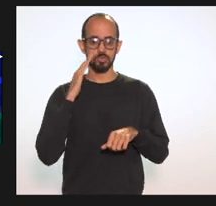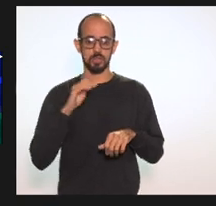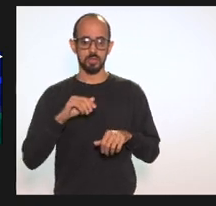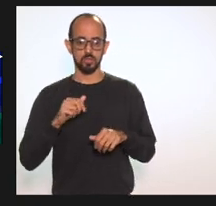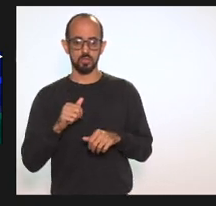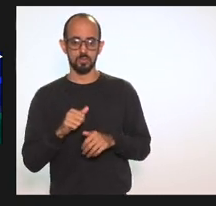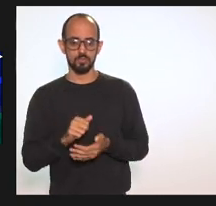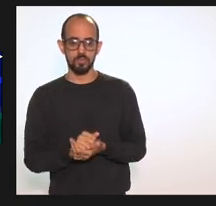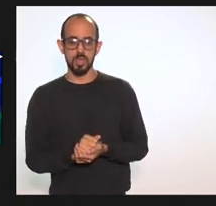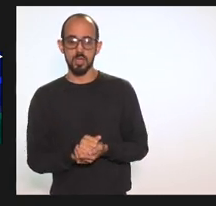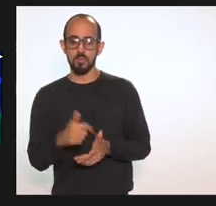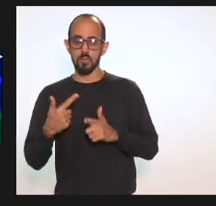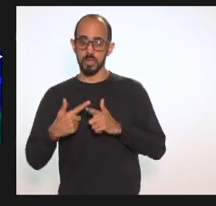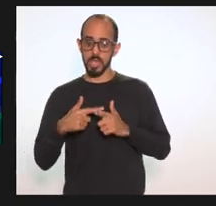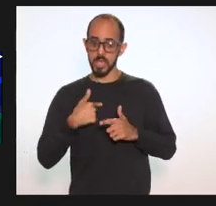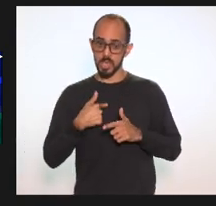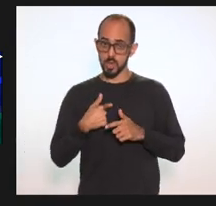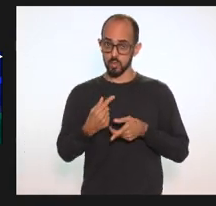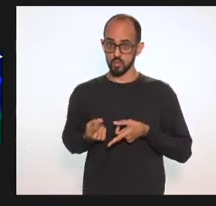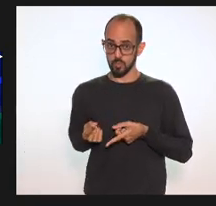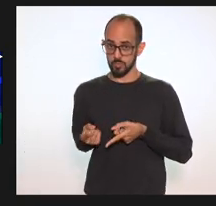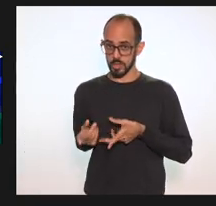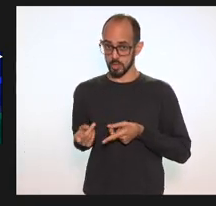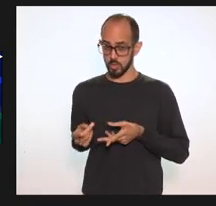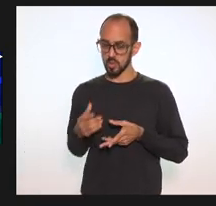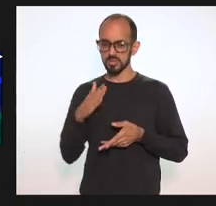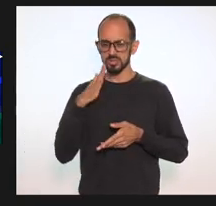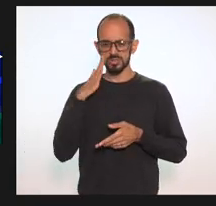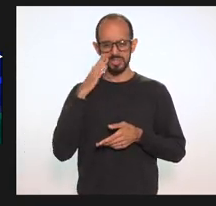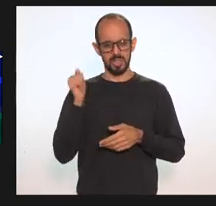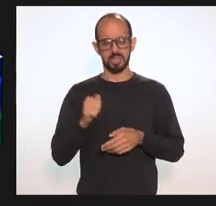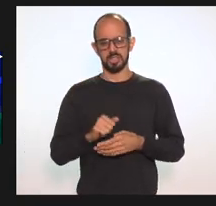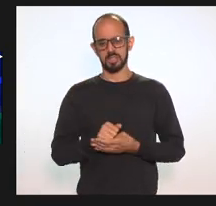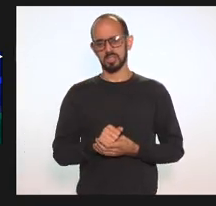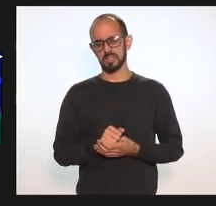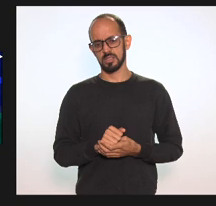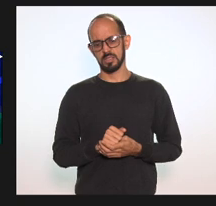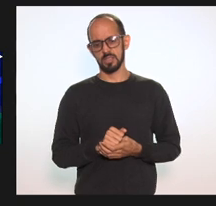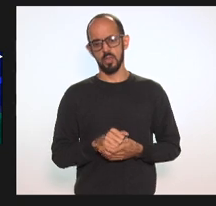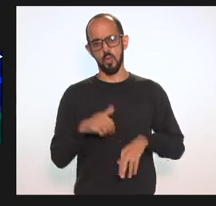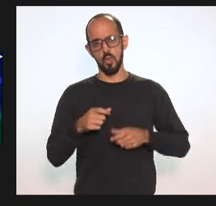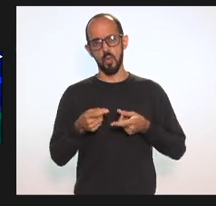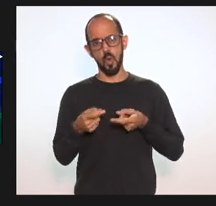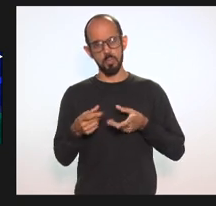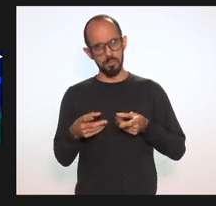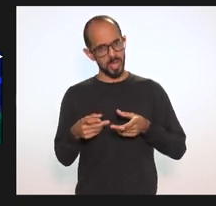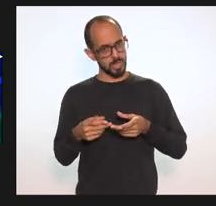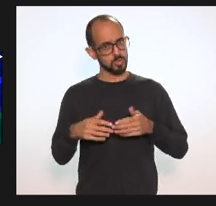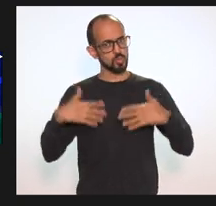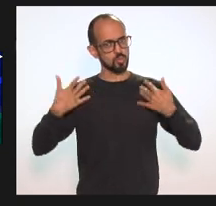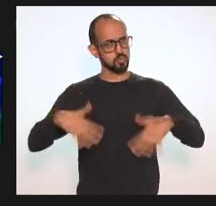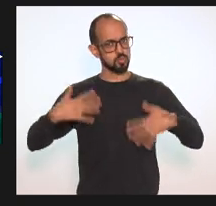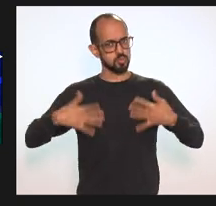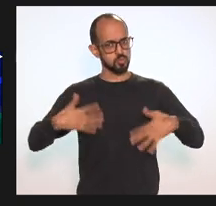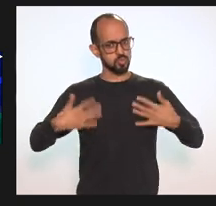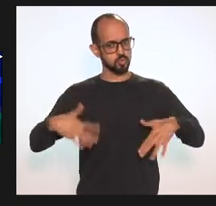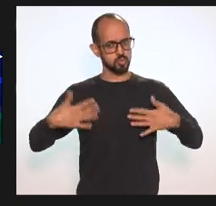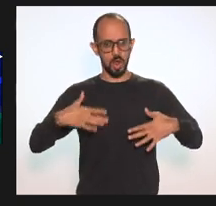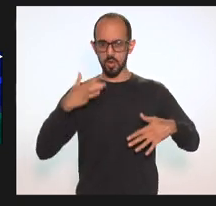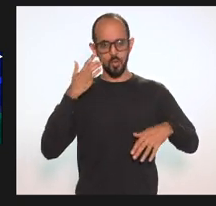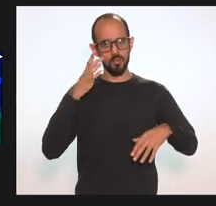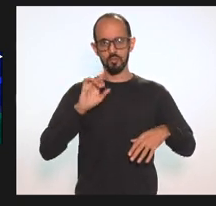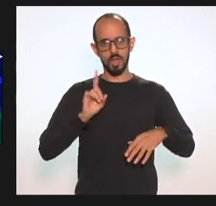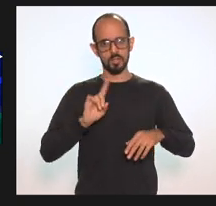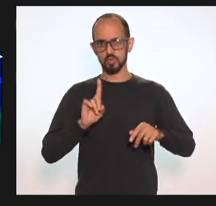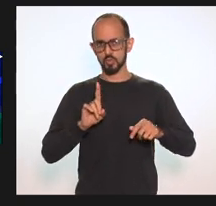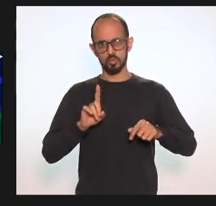porque eu como comerciante é sem da dificuldade é com o comércio está passando o desespero